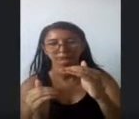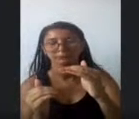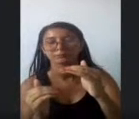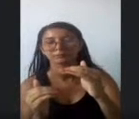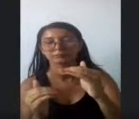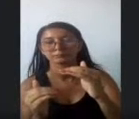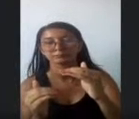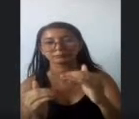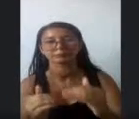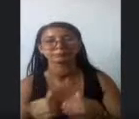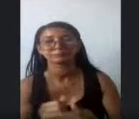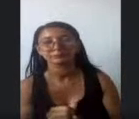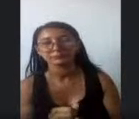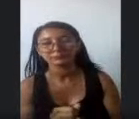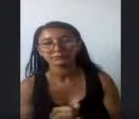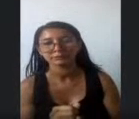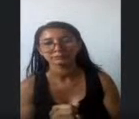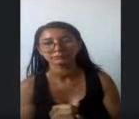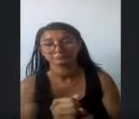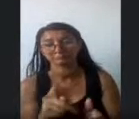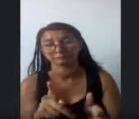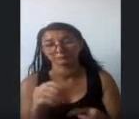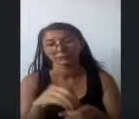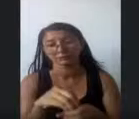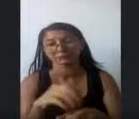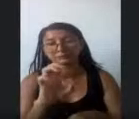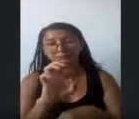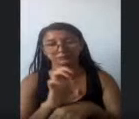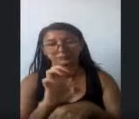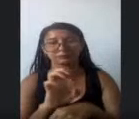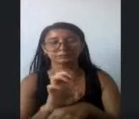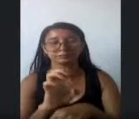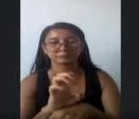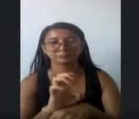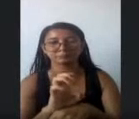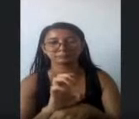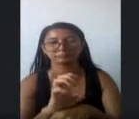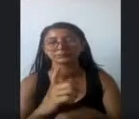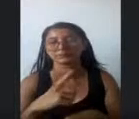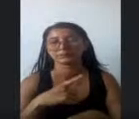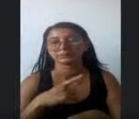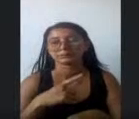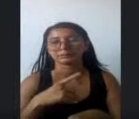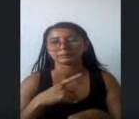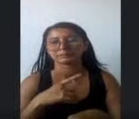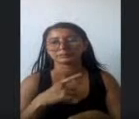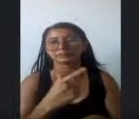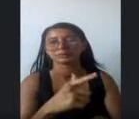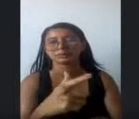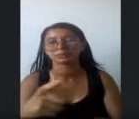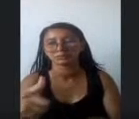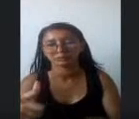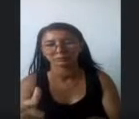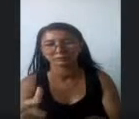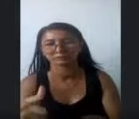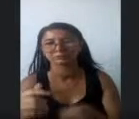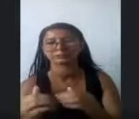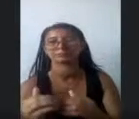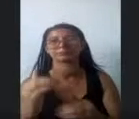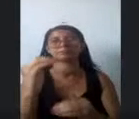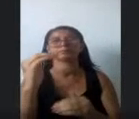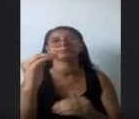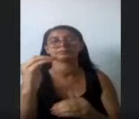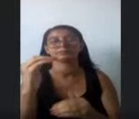para o Estado, e foi também uma prevalência que, em outros contextos, ela foi mais alta, né?